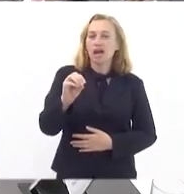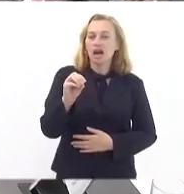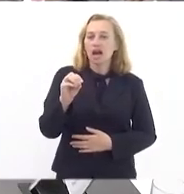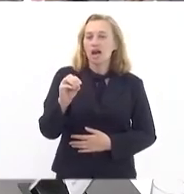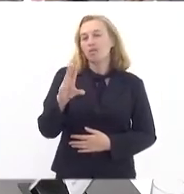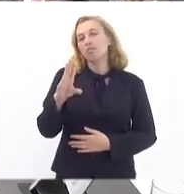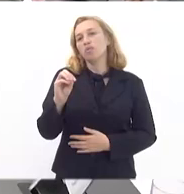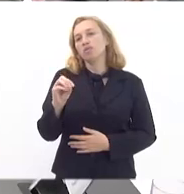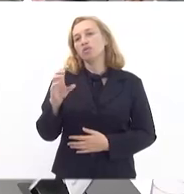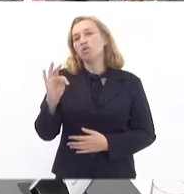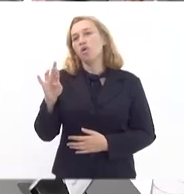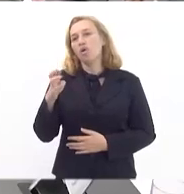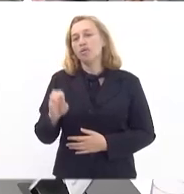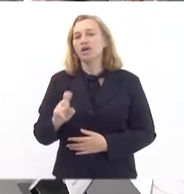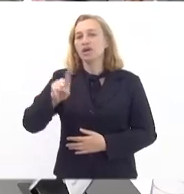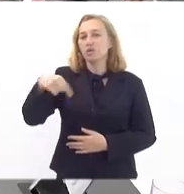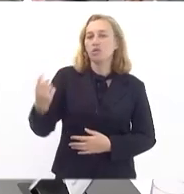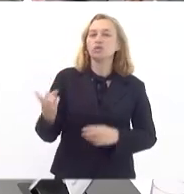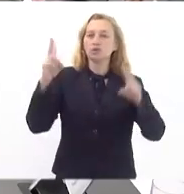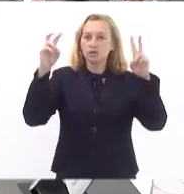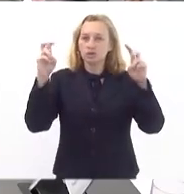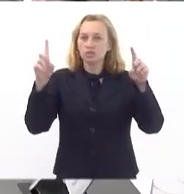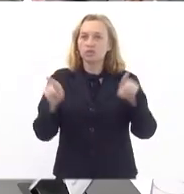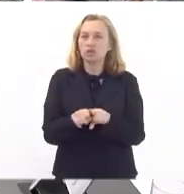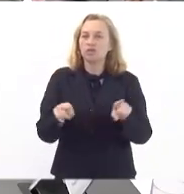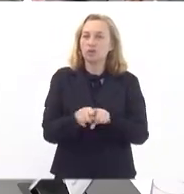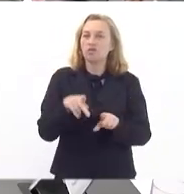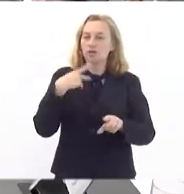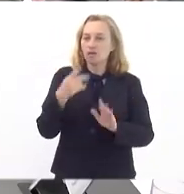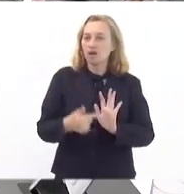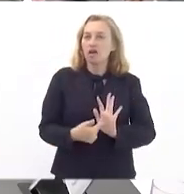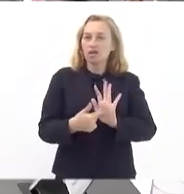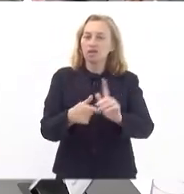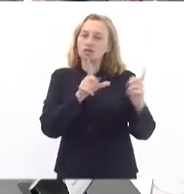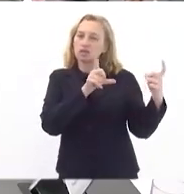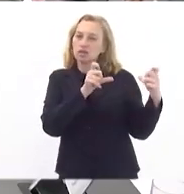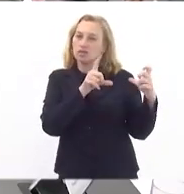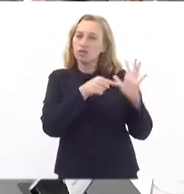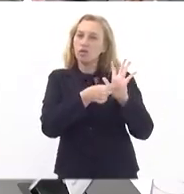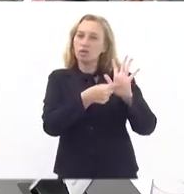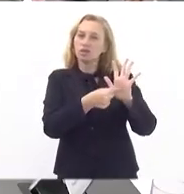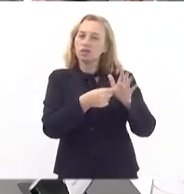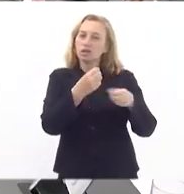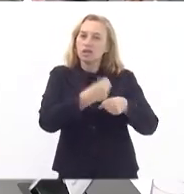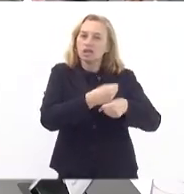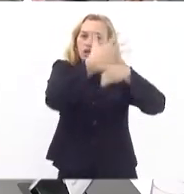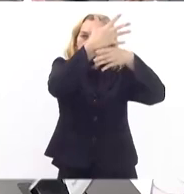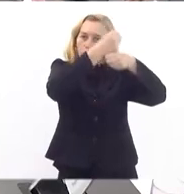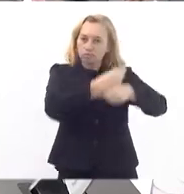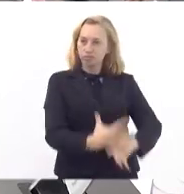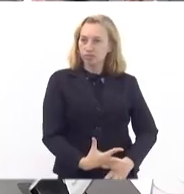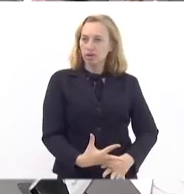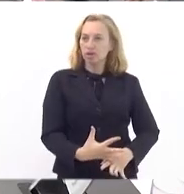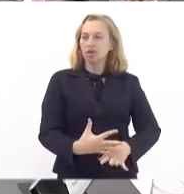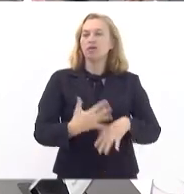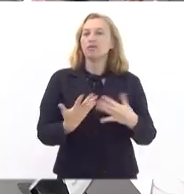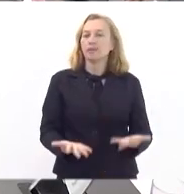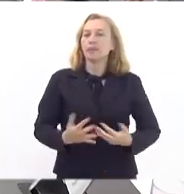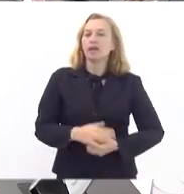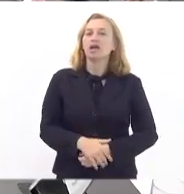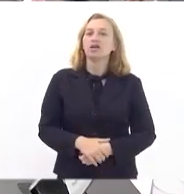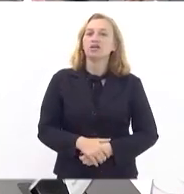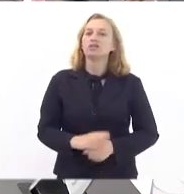e o outro caso que foi citado inclusive mostrado as fotos aqui onde derrubaram as paredes foi